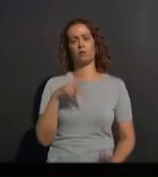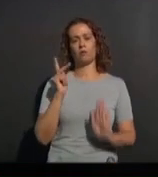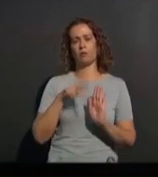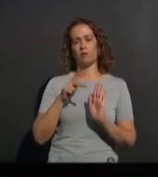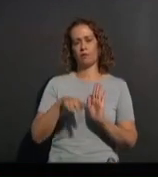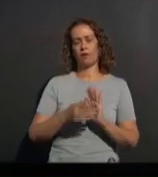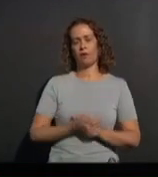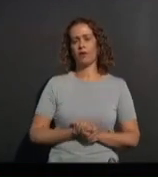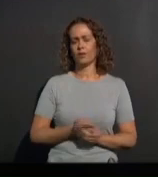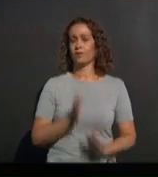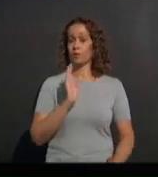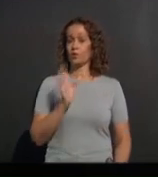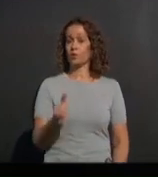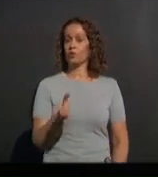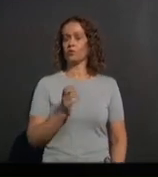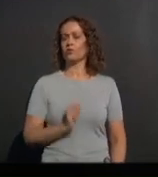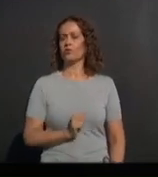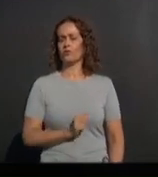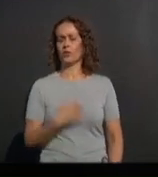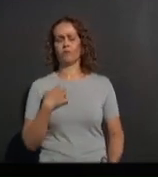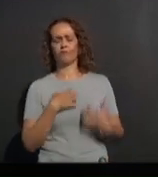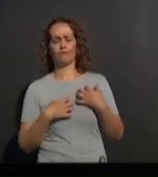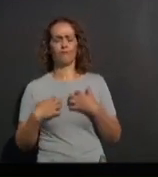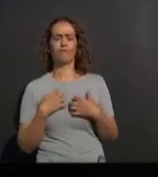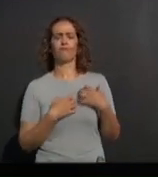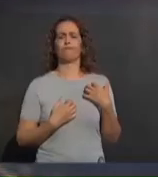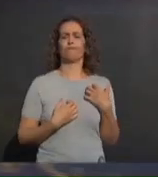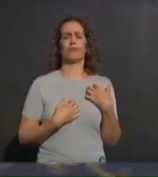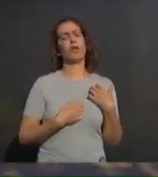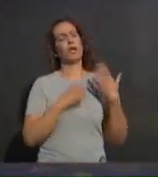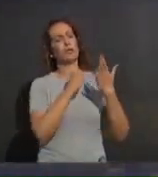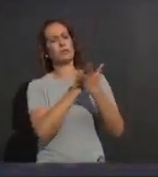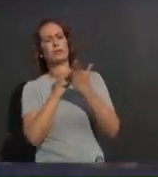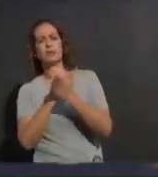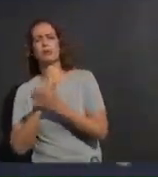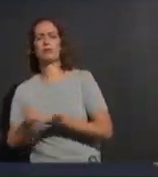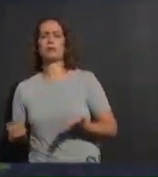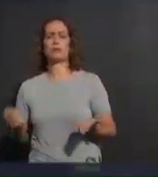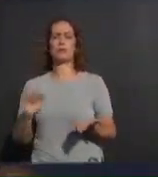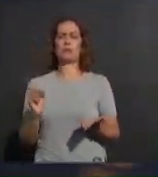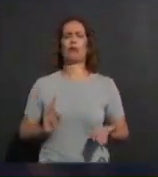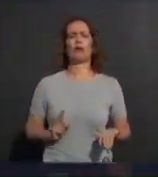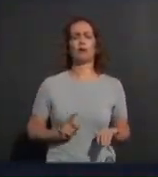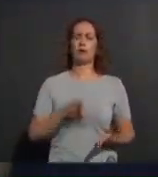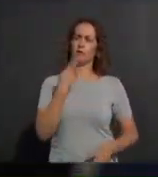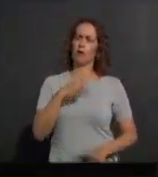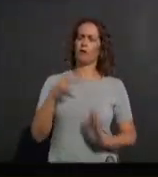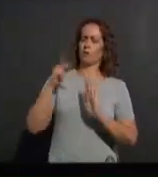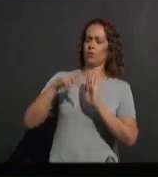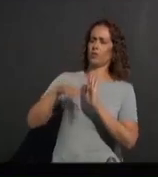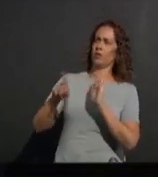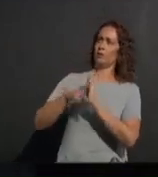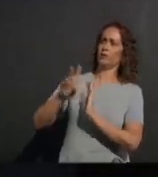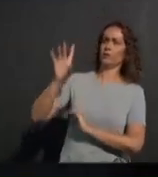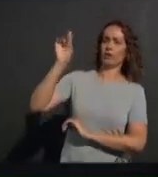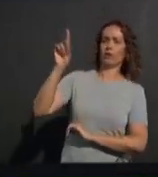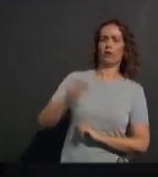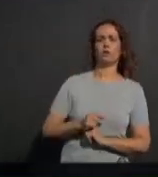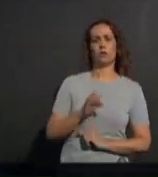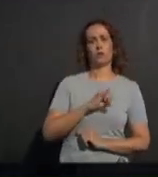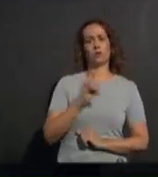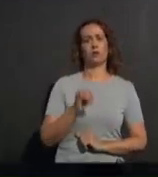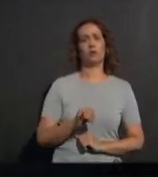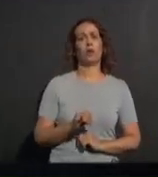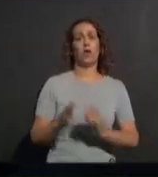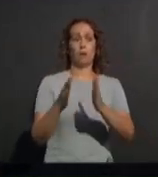já indignada, porque as pessoas não estão ajudando, e falando para você que esse projeto é de Deus, e ai de você se você não fizer o